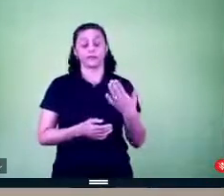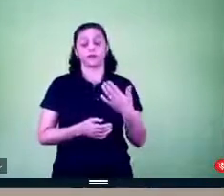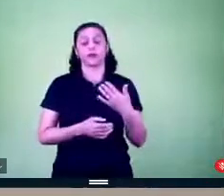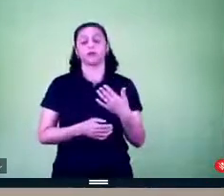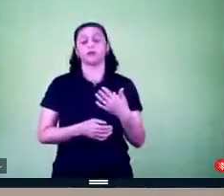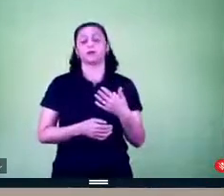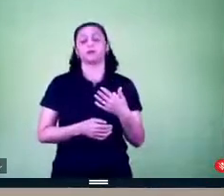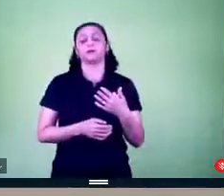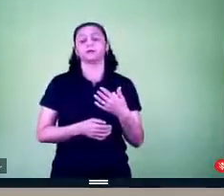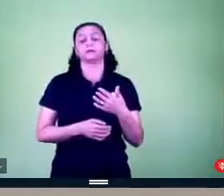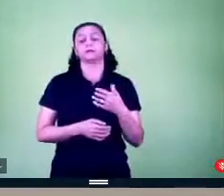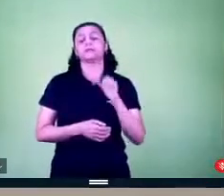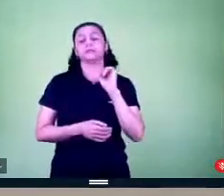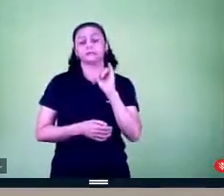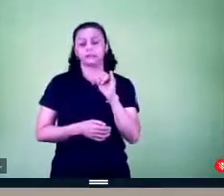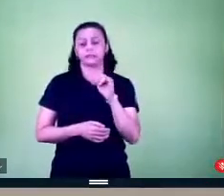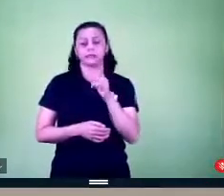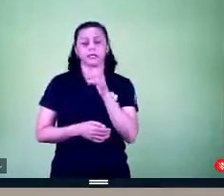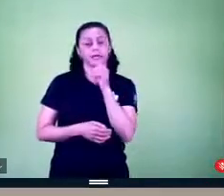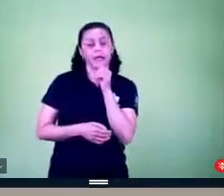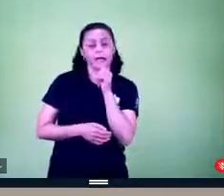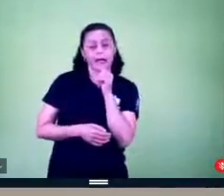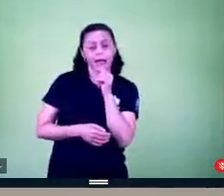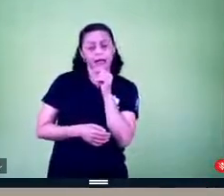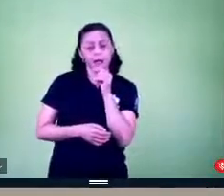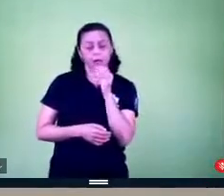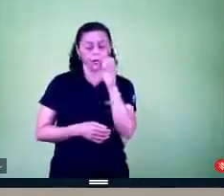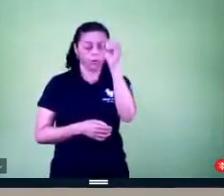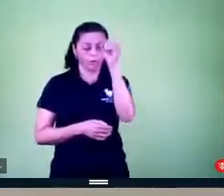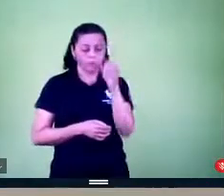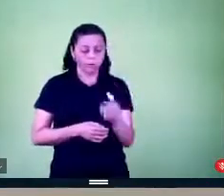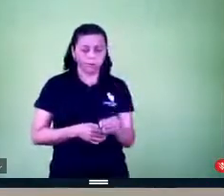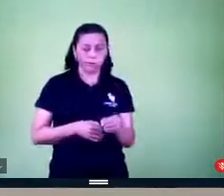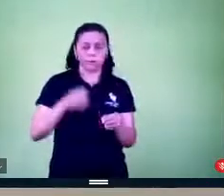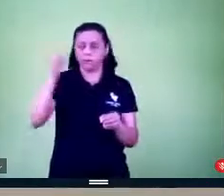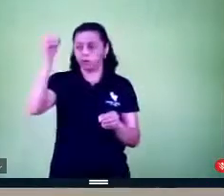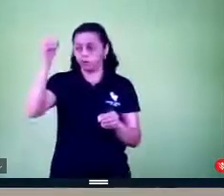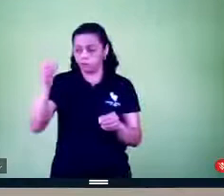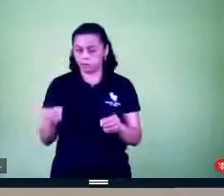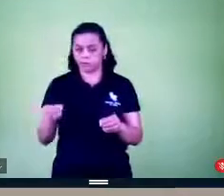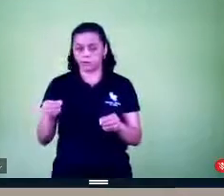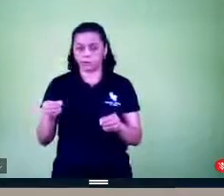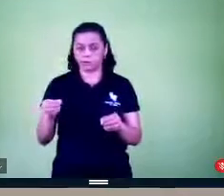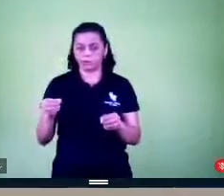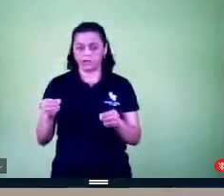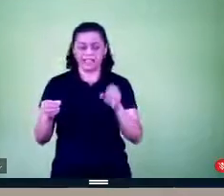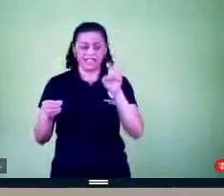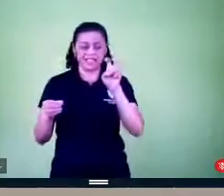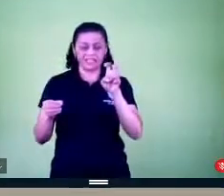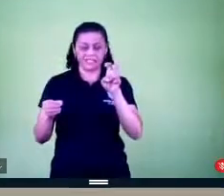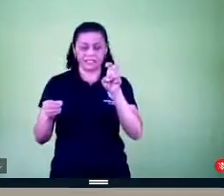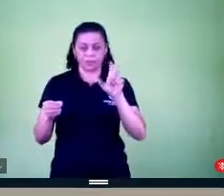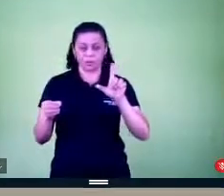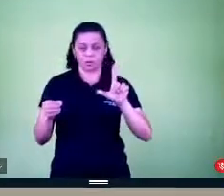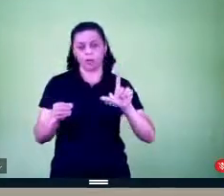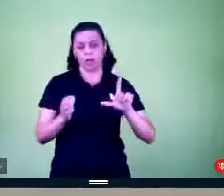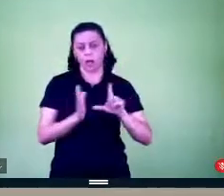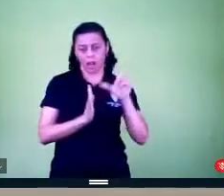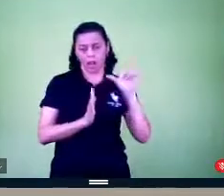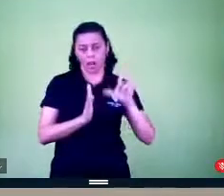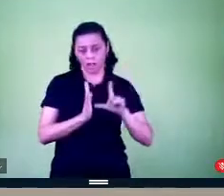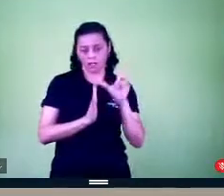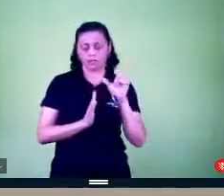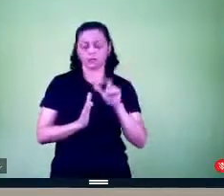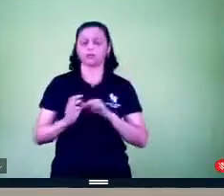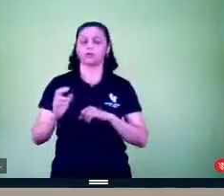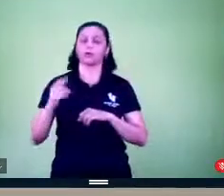canos iguais, foram cargas iguais, vai descer 5 litros por segundo em cada cano, né? Ou pode descer 1 litro, se for um cano bem fininho,